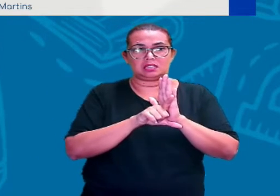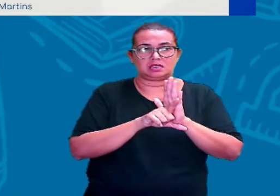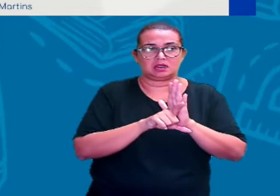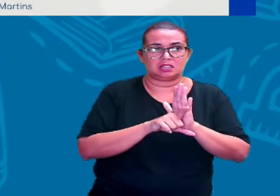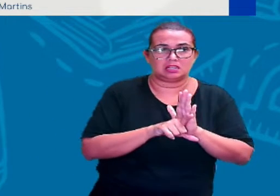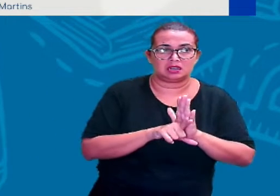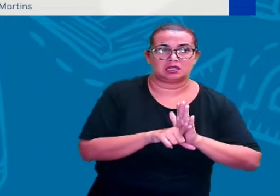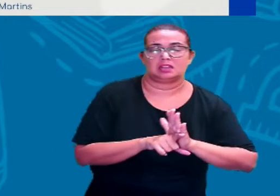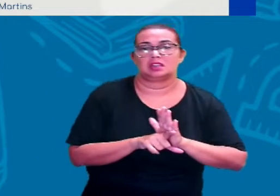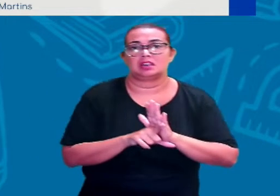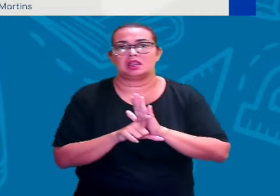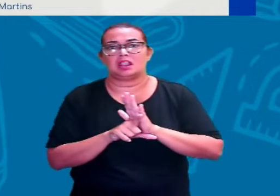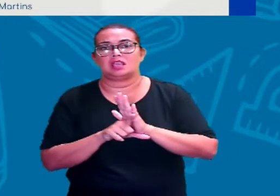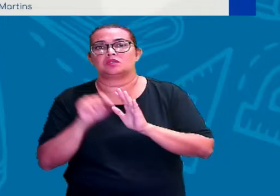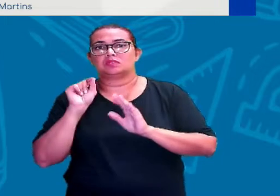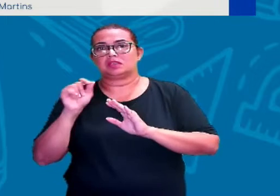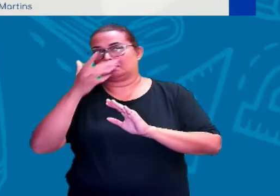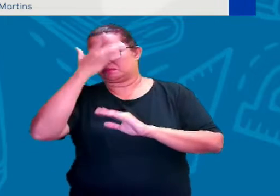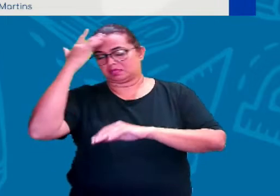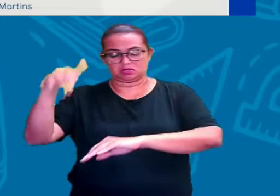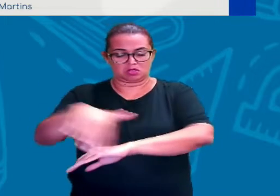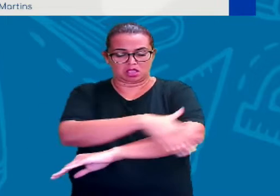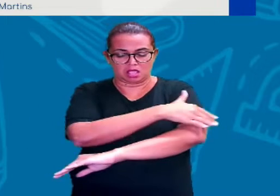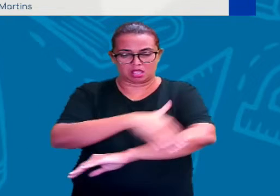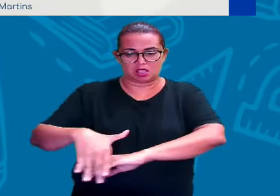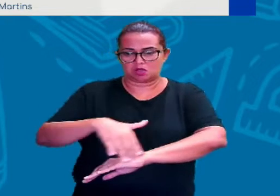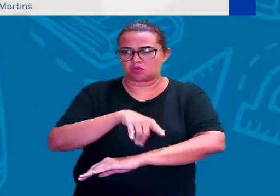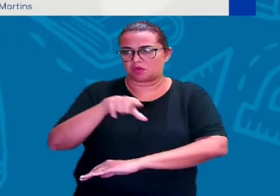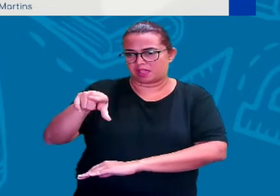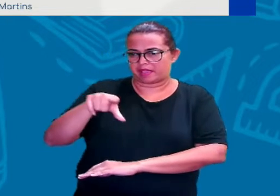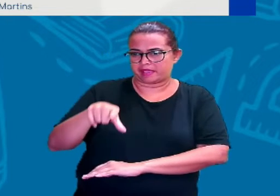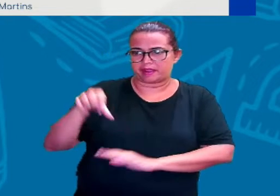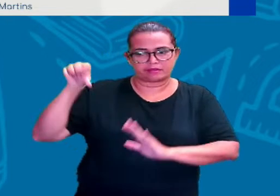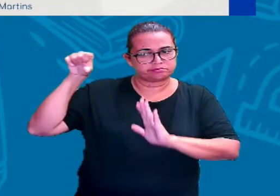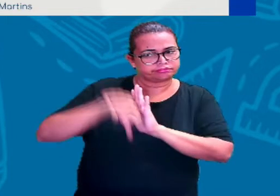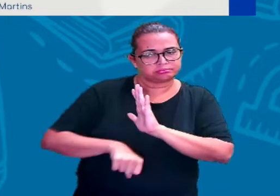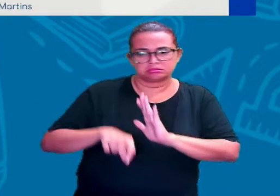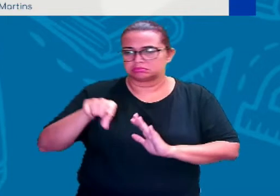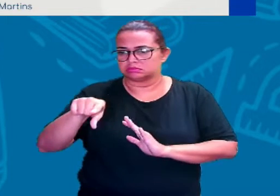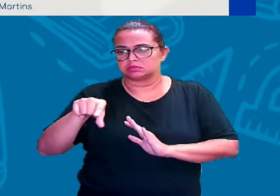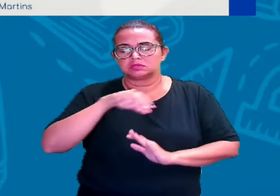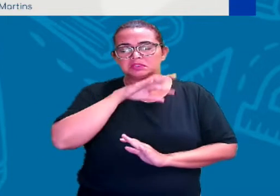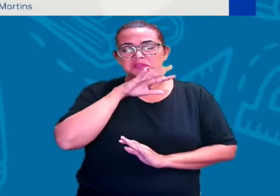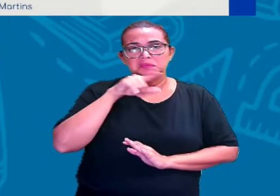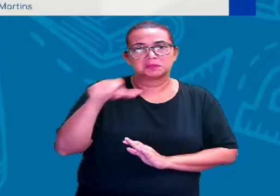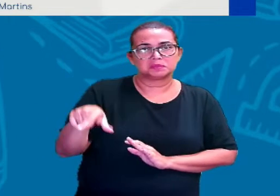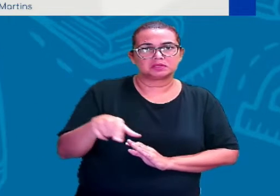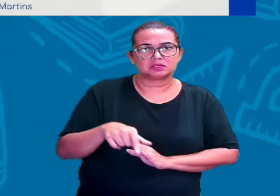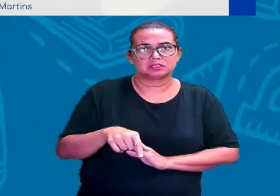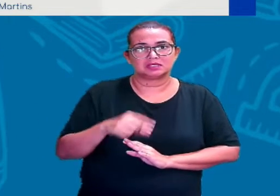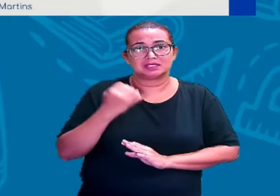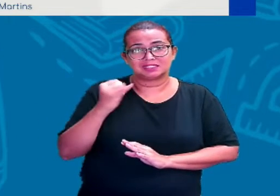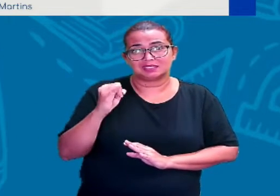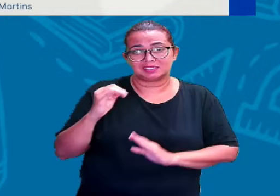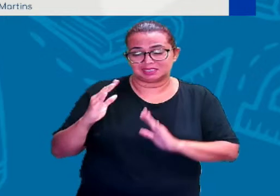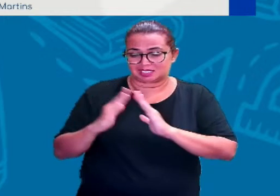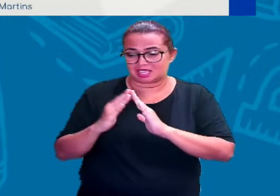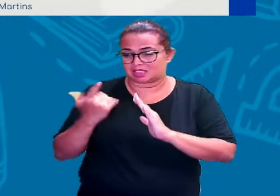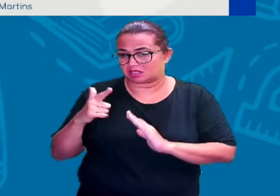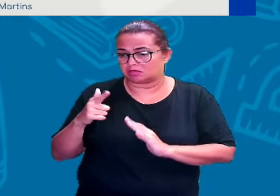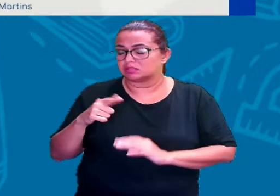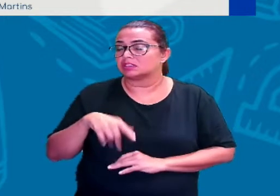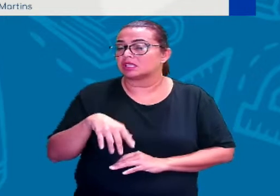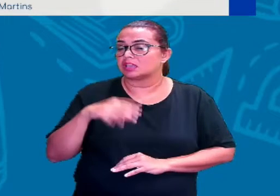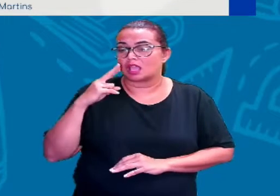na rua. Então, veja, se a pessoa negra ela não tinha direito à moradia e ela fosse encontrada na rua, ela ia ser presa.